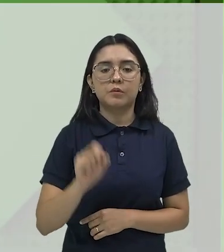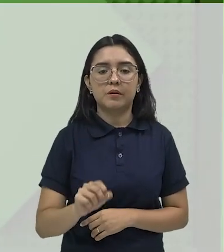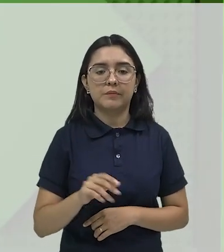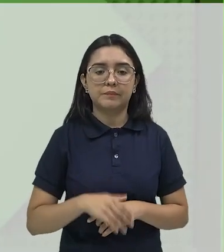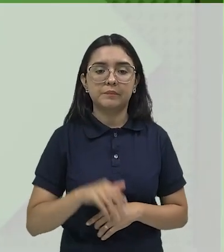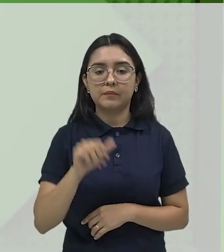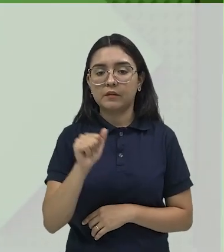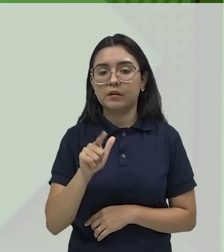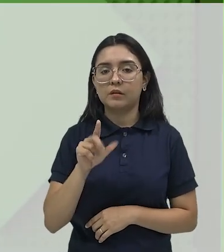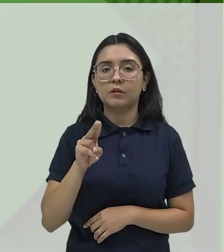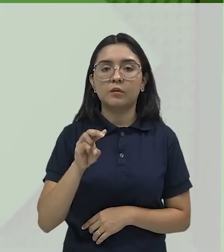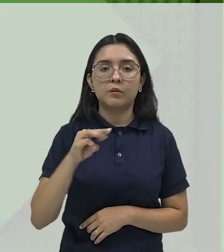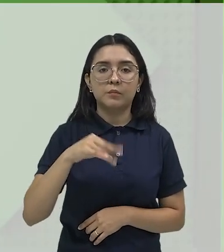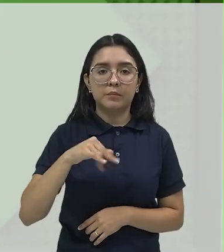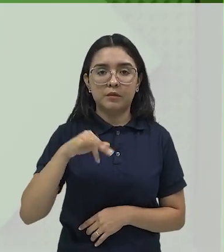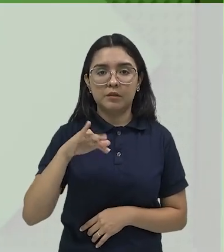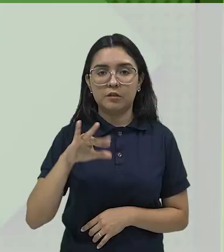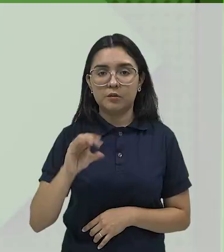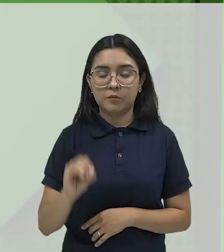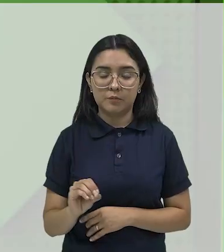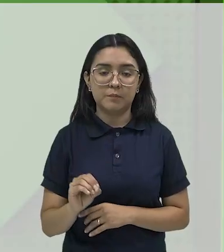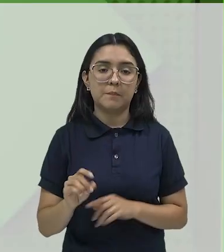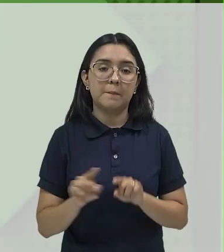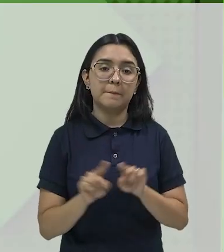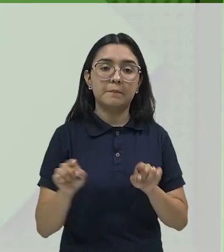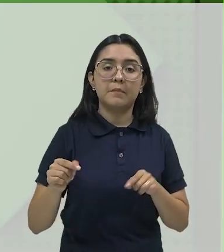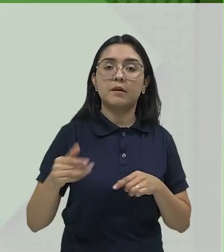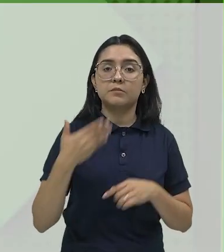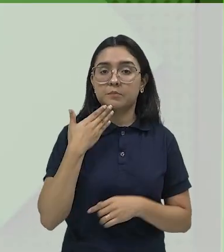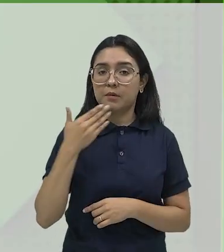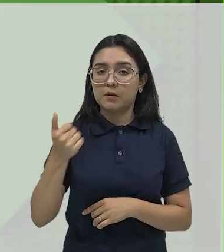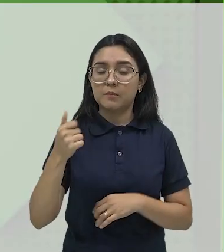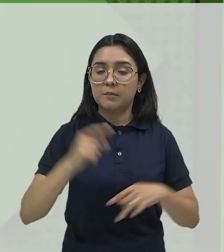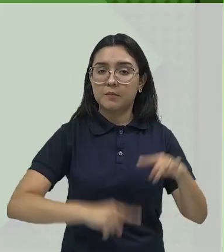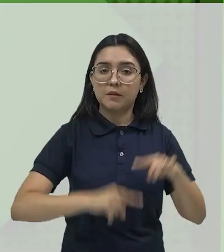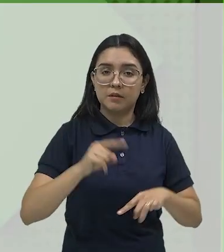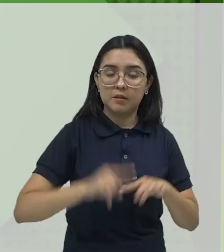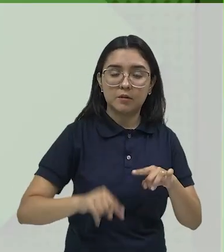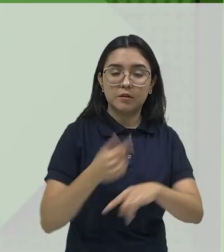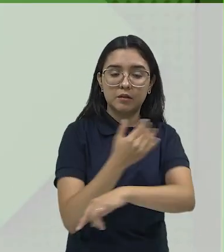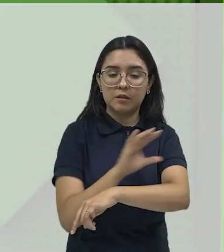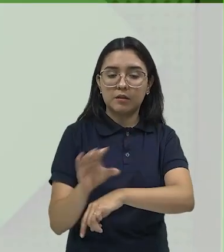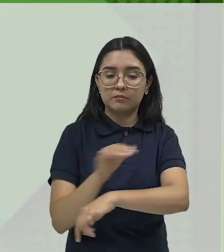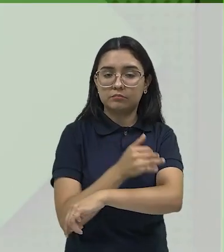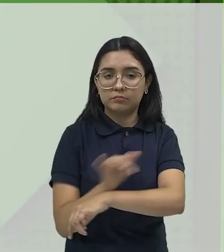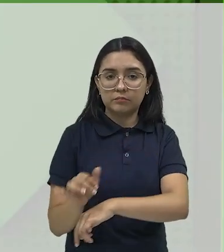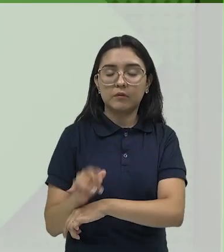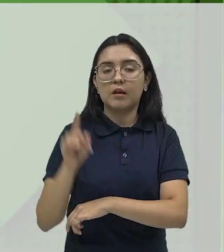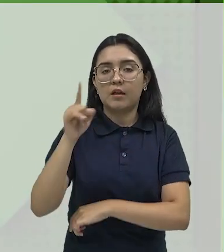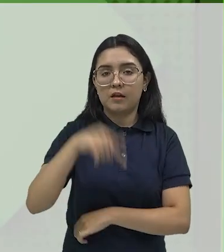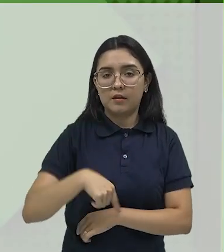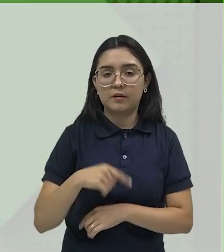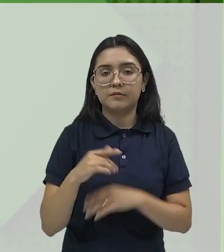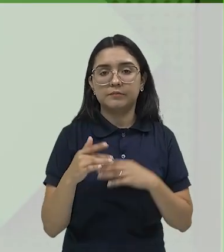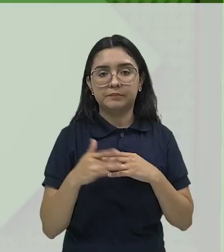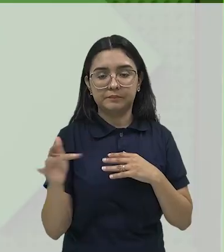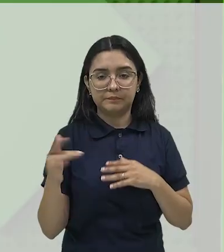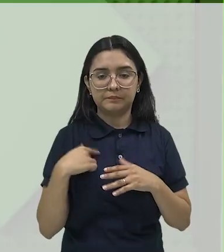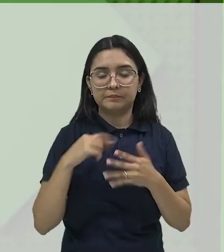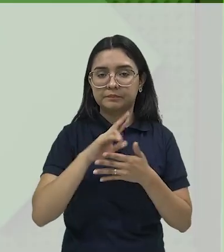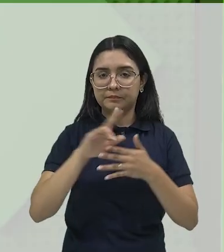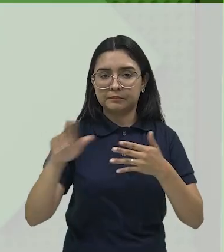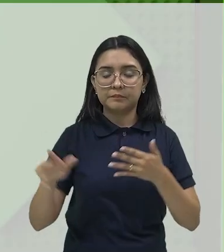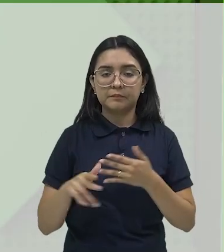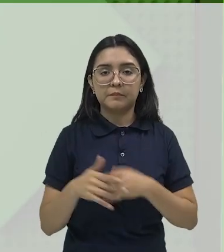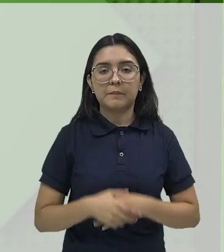pelo alumínio, né? Mas os melhores materiais que conduzem aí a eletricidade são eles,